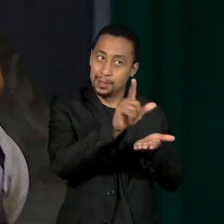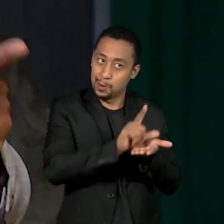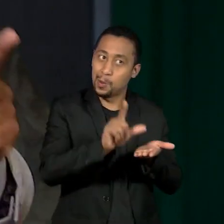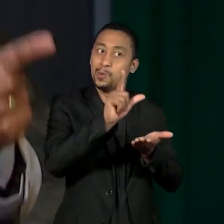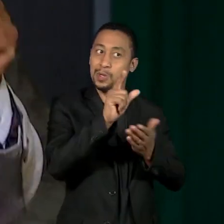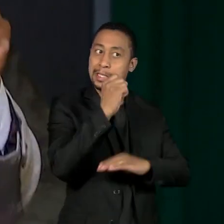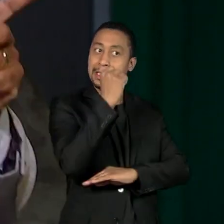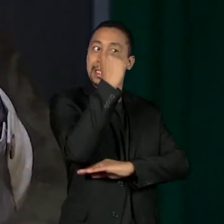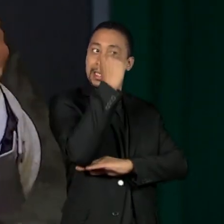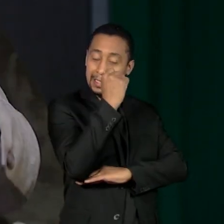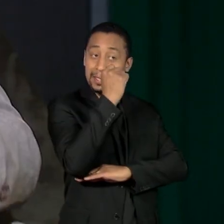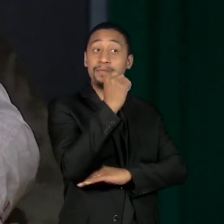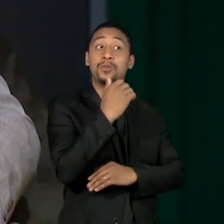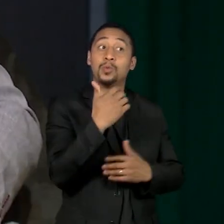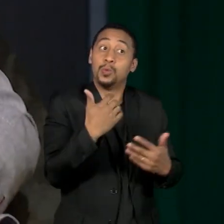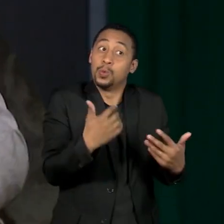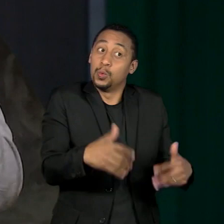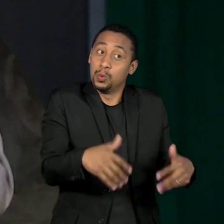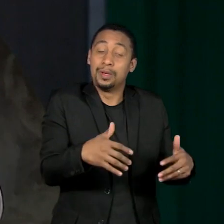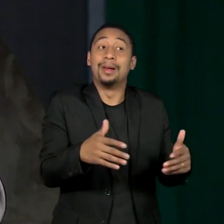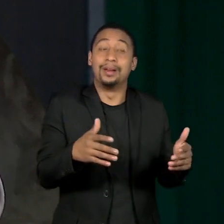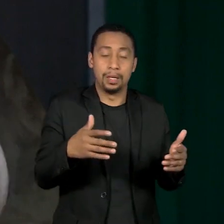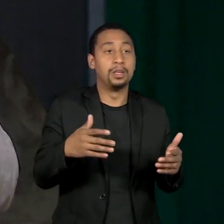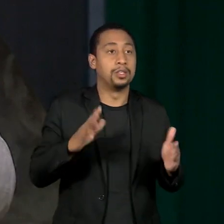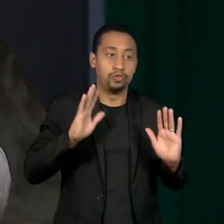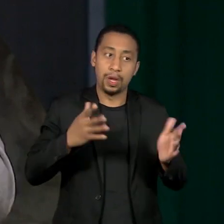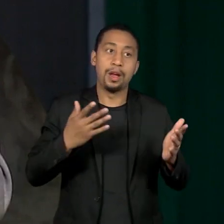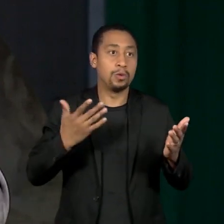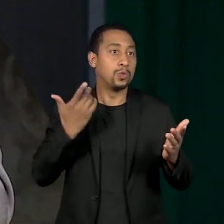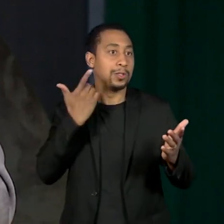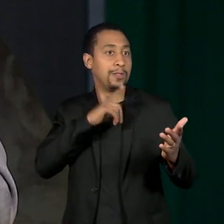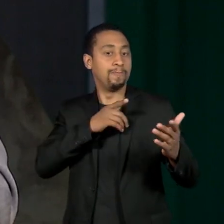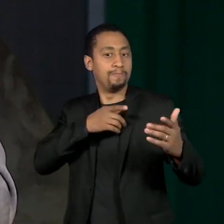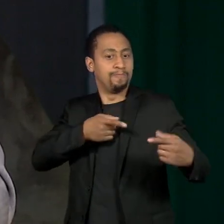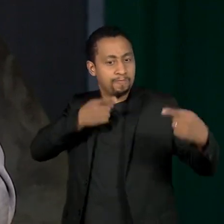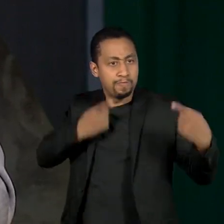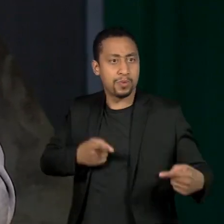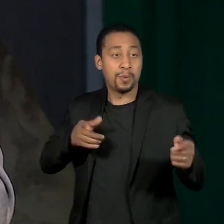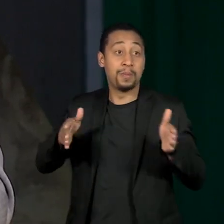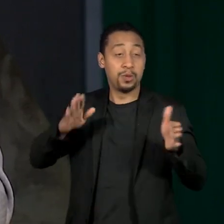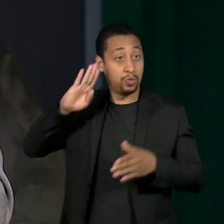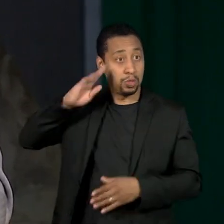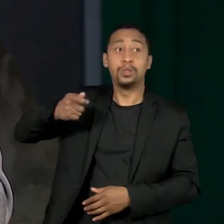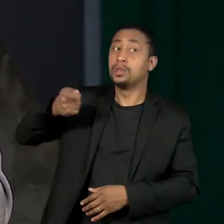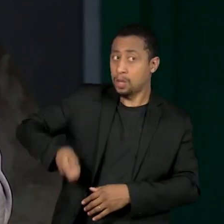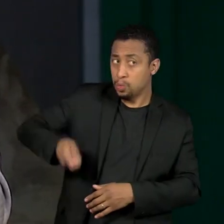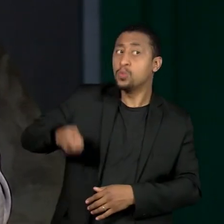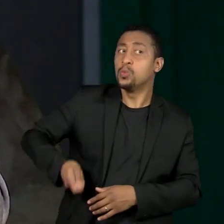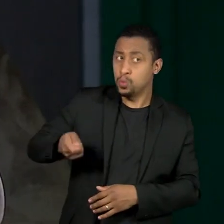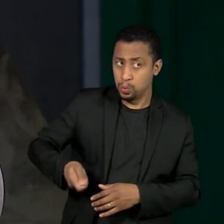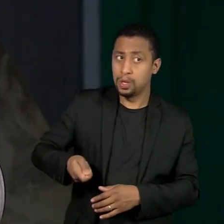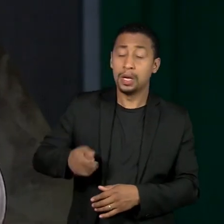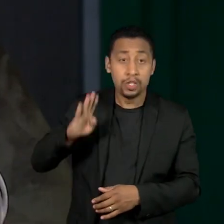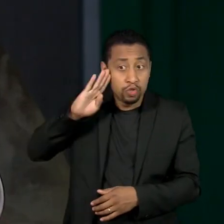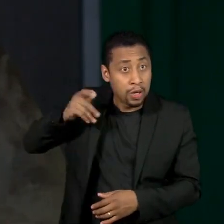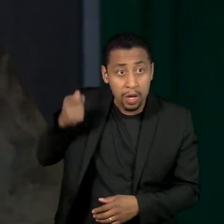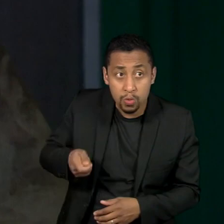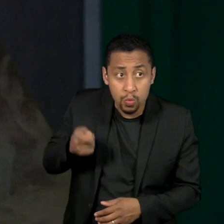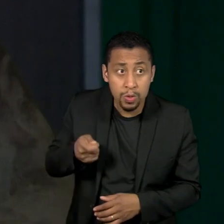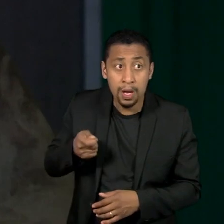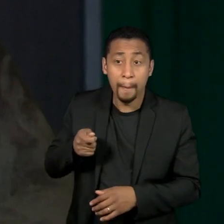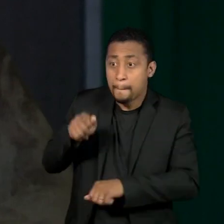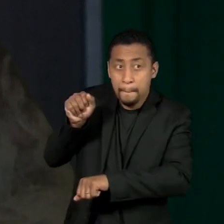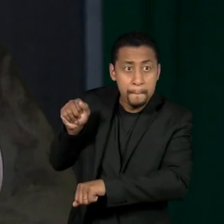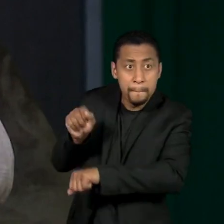que 78 eram os tempos de ditadura, né? E nem a ditadura conseguiu calar a voz negra literária. Aliás, nós